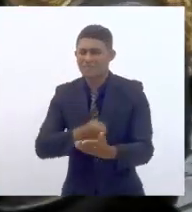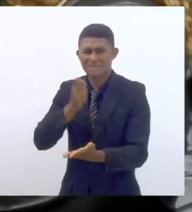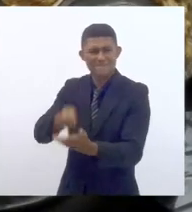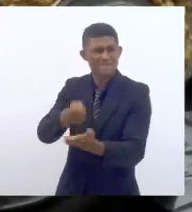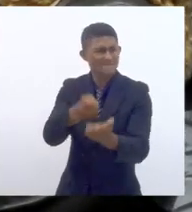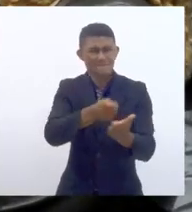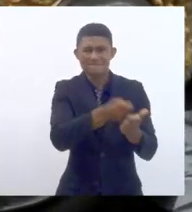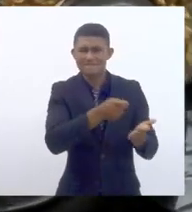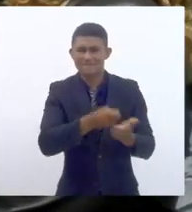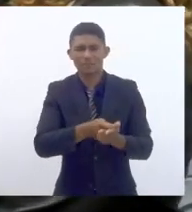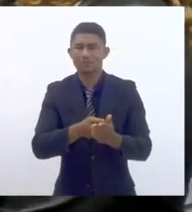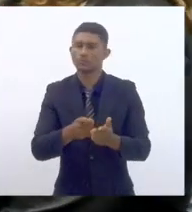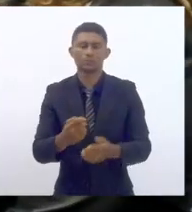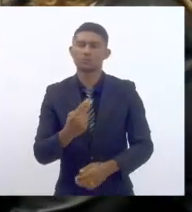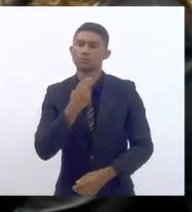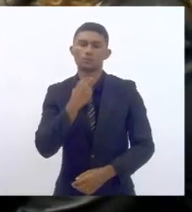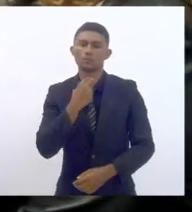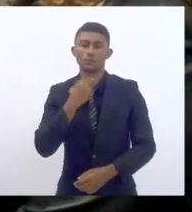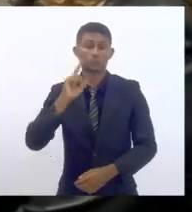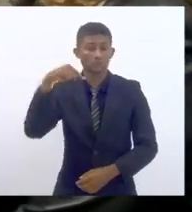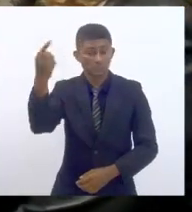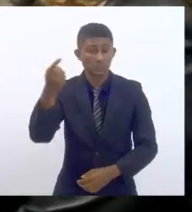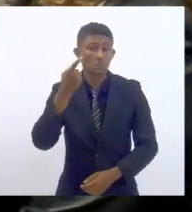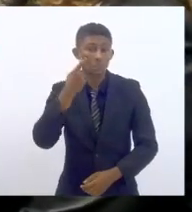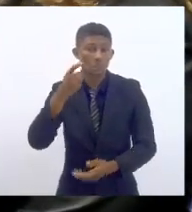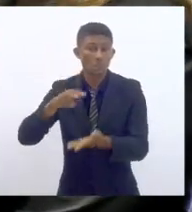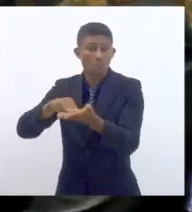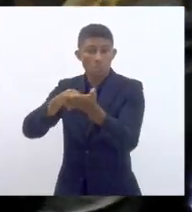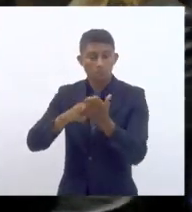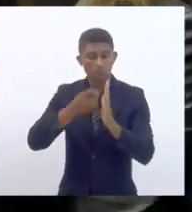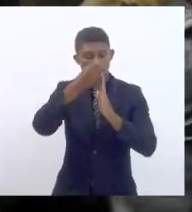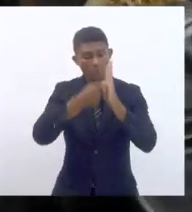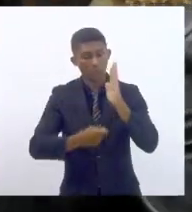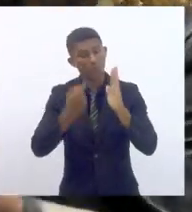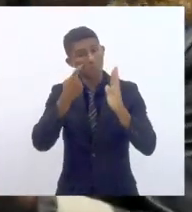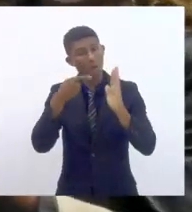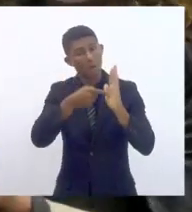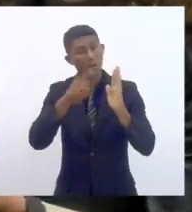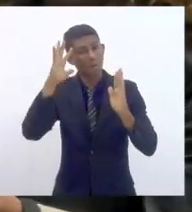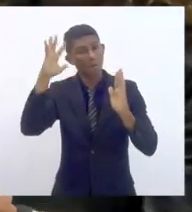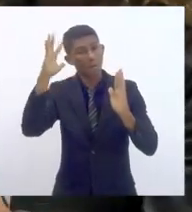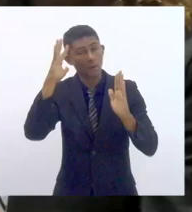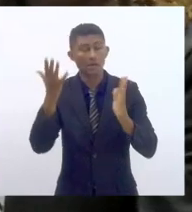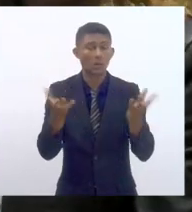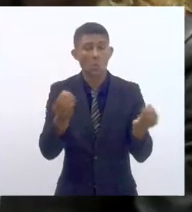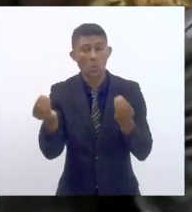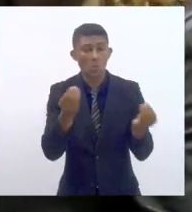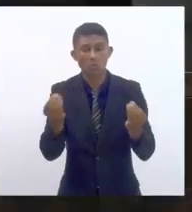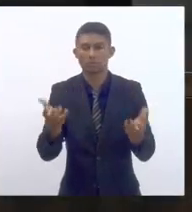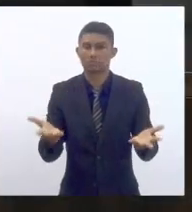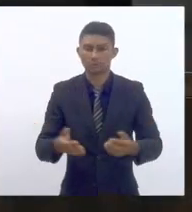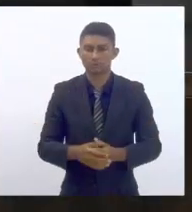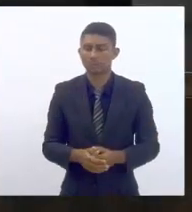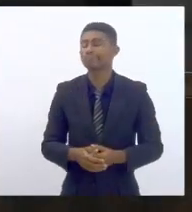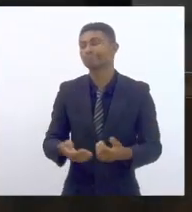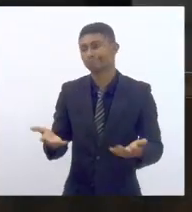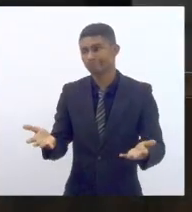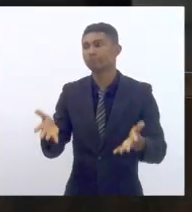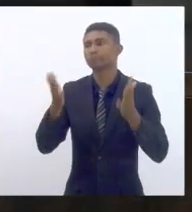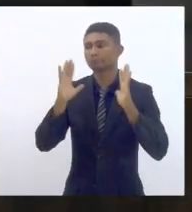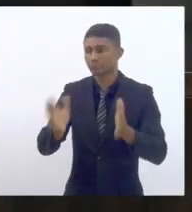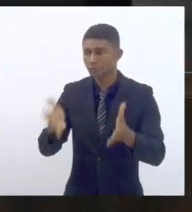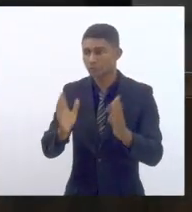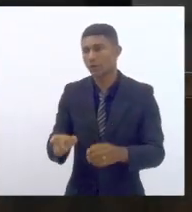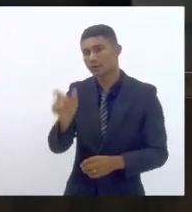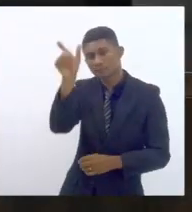maneira automática, e aí, quando o texto chegar, a gente pode tentar produzir um consenso sobre como resolver esse impasse. Eu já conversei